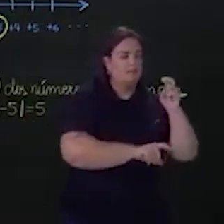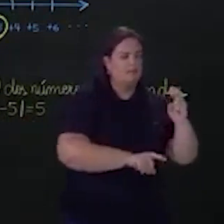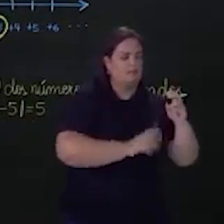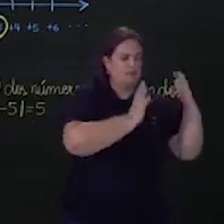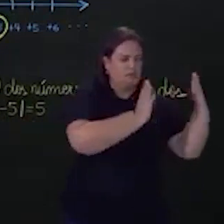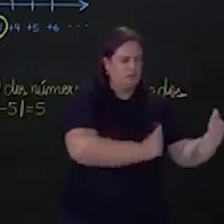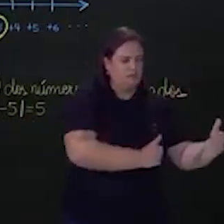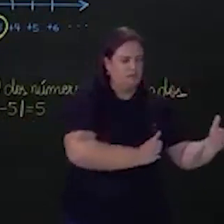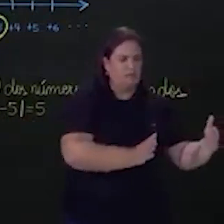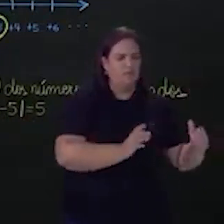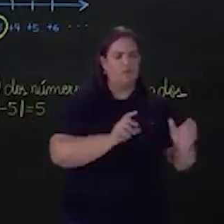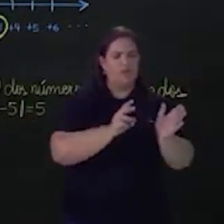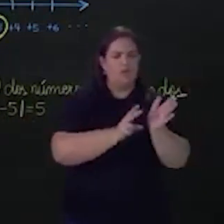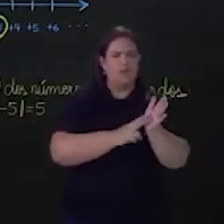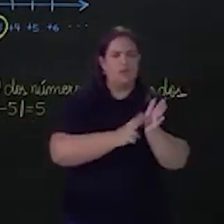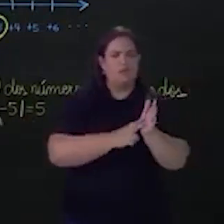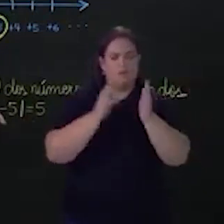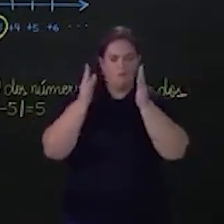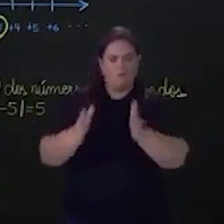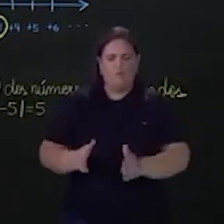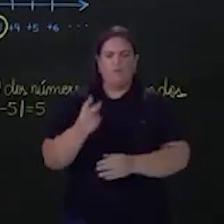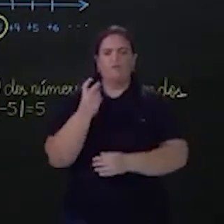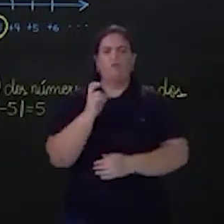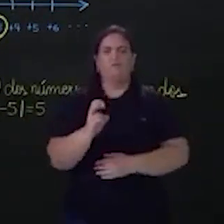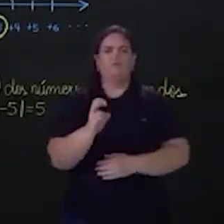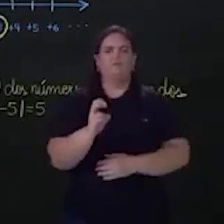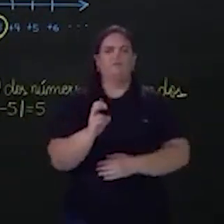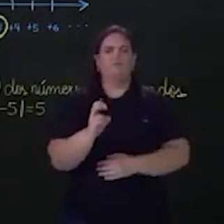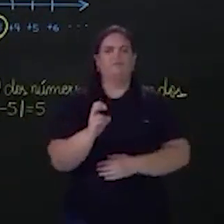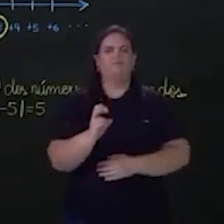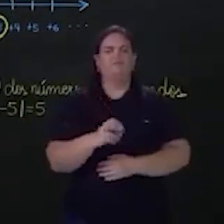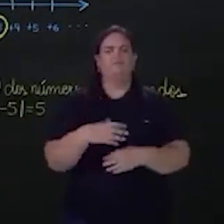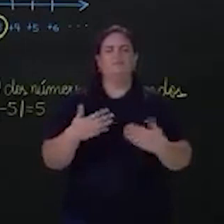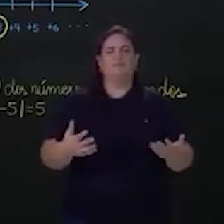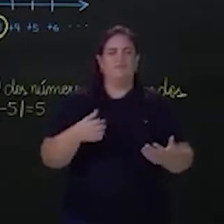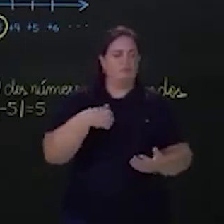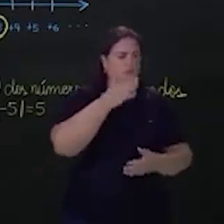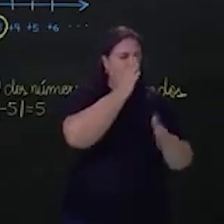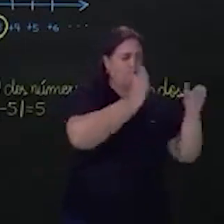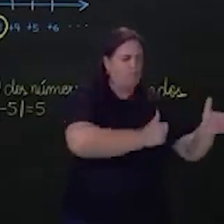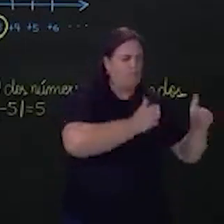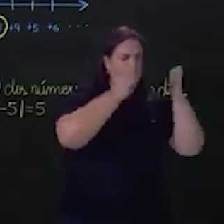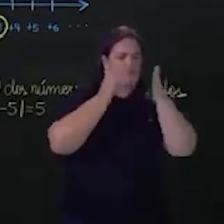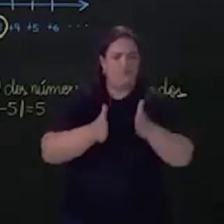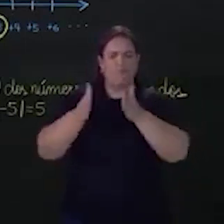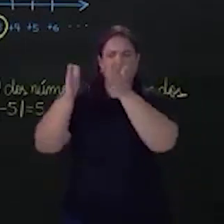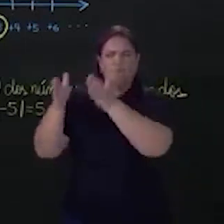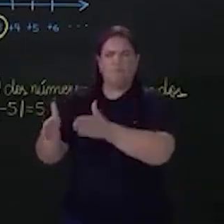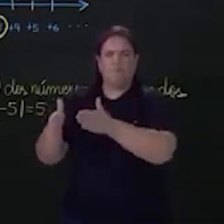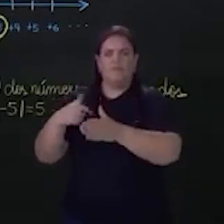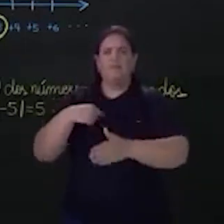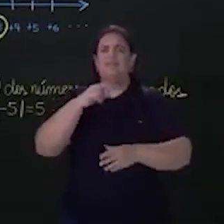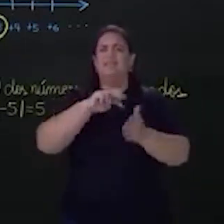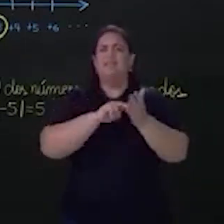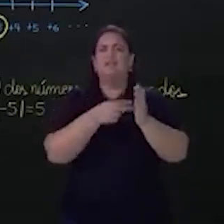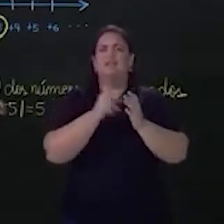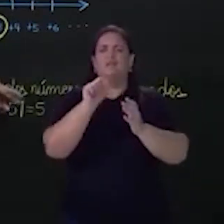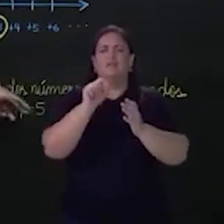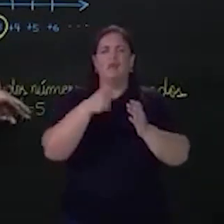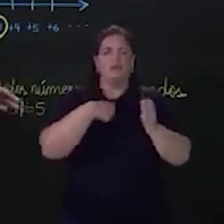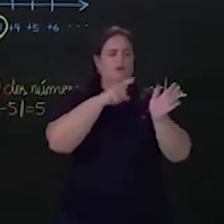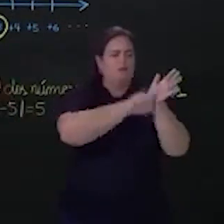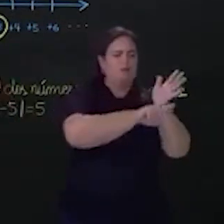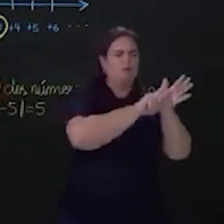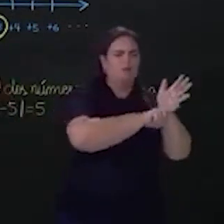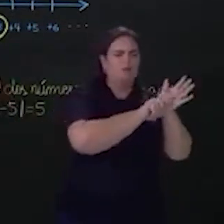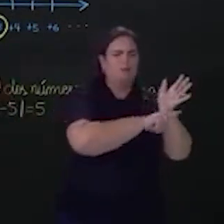5, pois nesses três exemplos eu estou descartando os sinais e colocando todos eles na